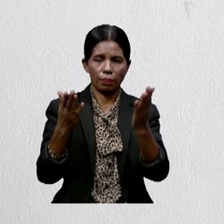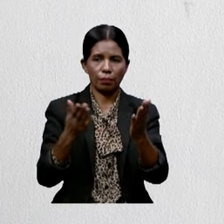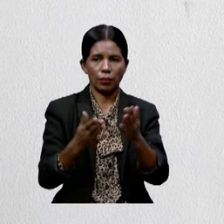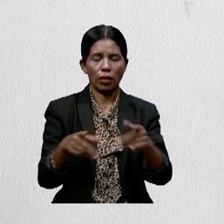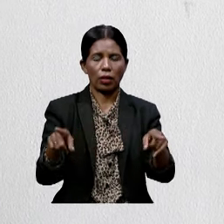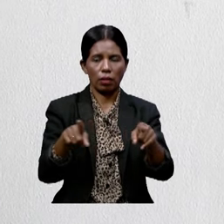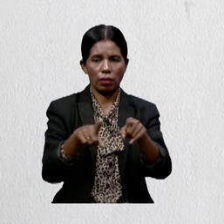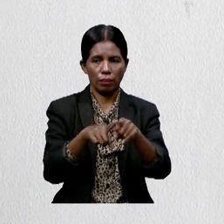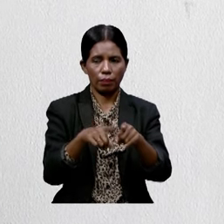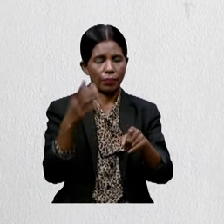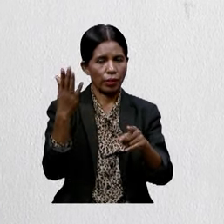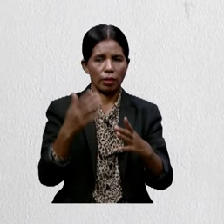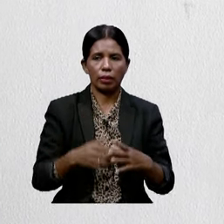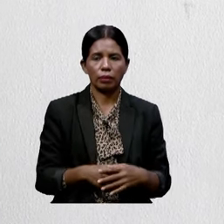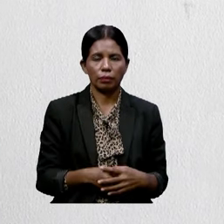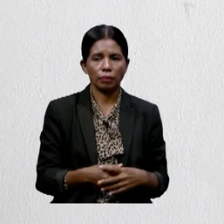nema tutela